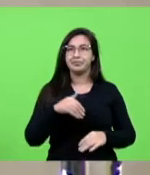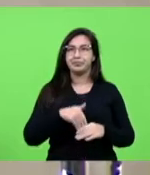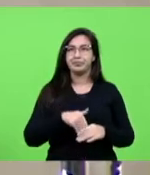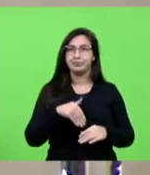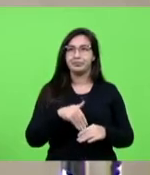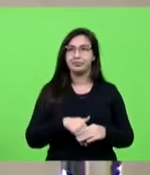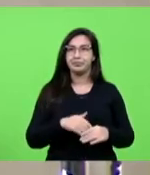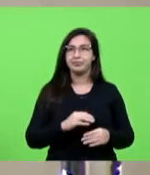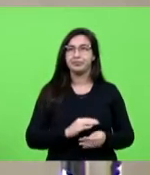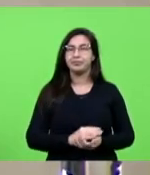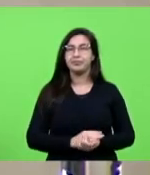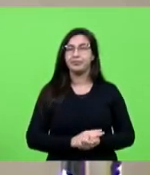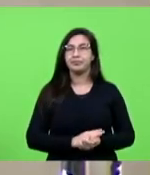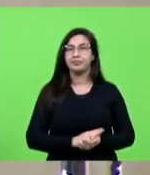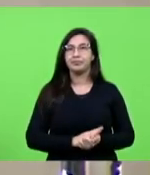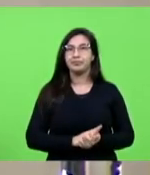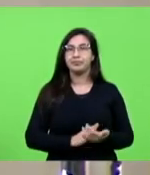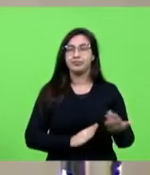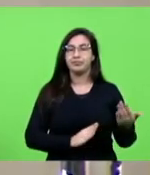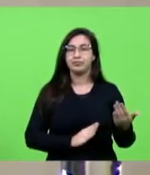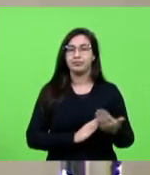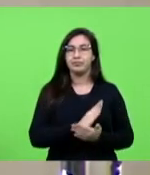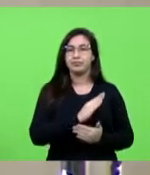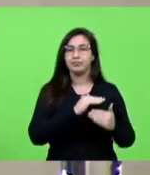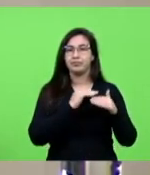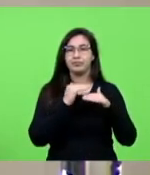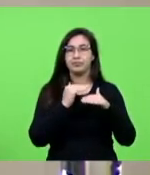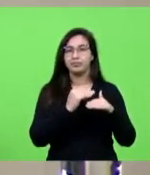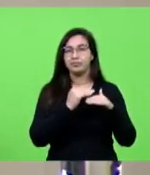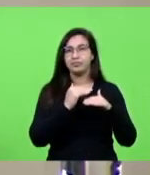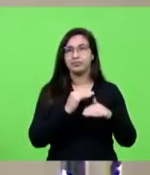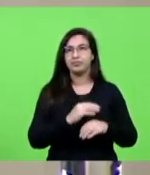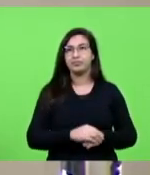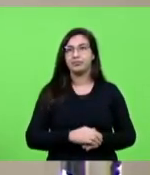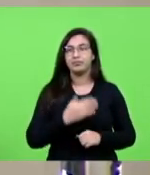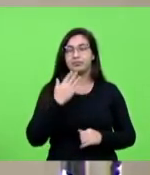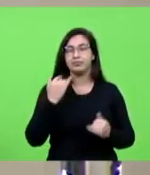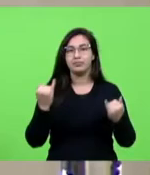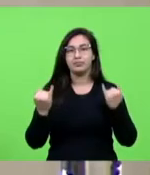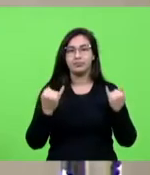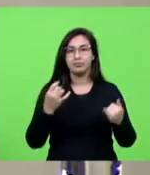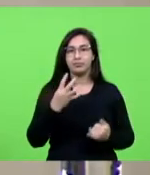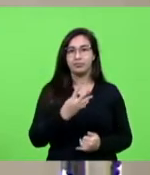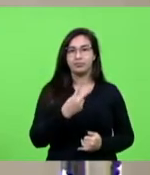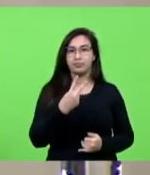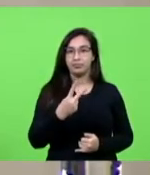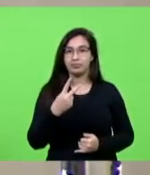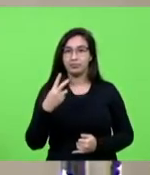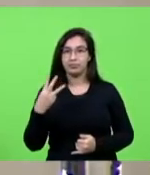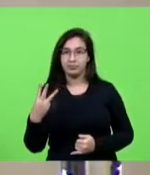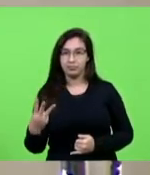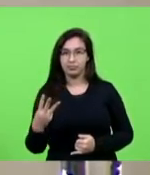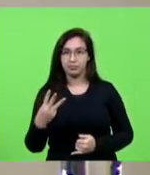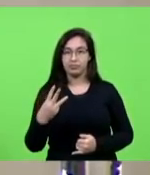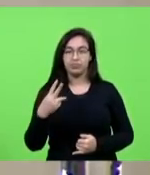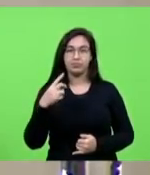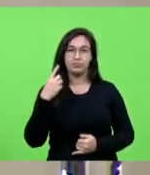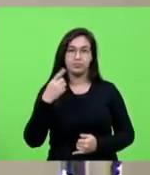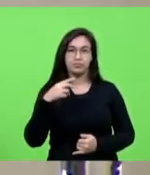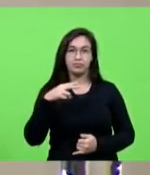votação. Deputados que aprovam, permaneçam como se encontram. Aprovado por unanimidade. Pedido de informação 423, autor deputado Nazareno